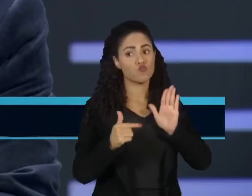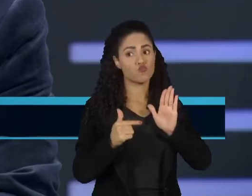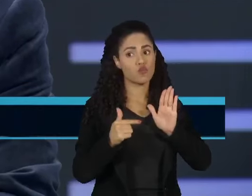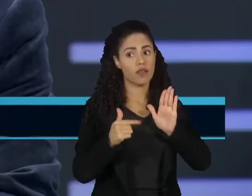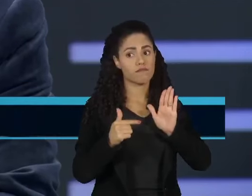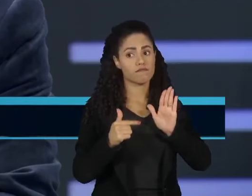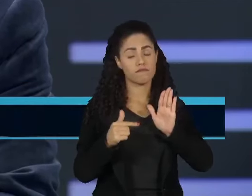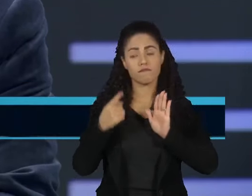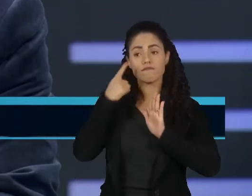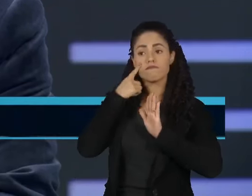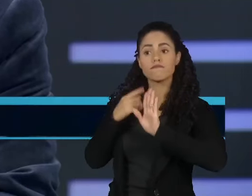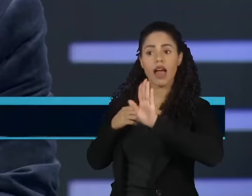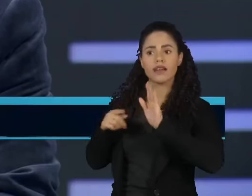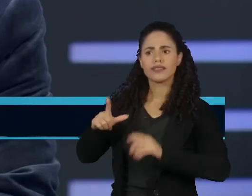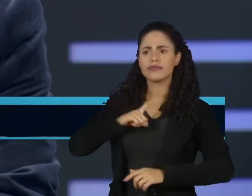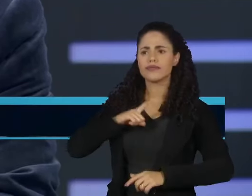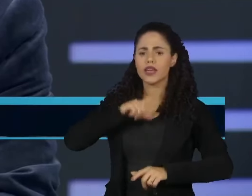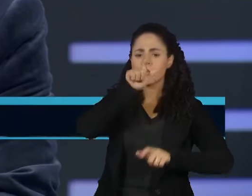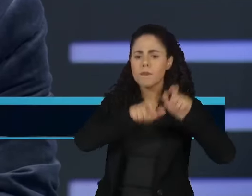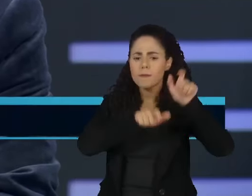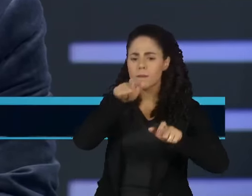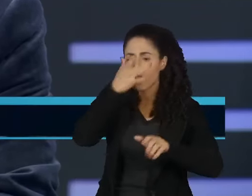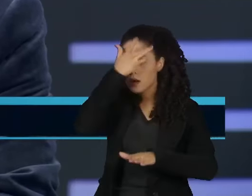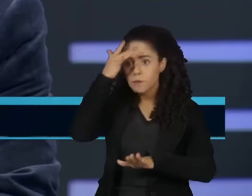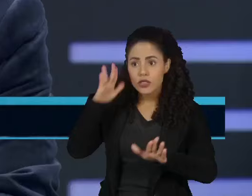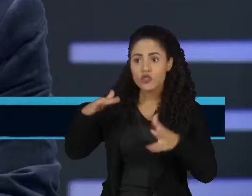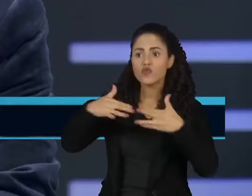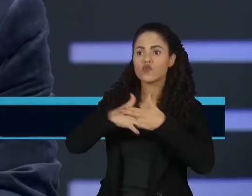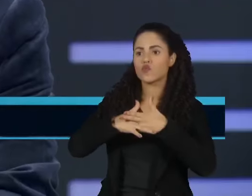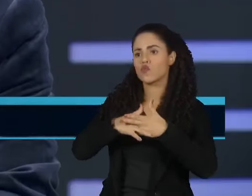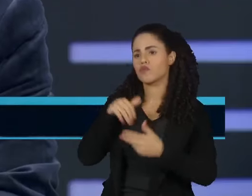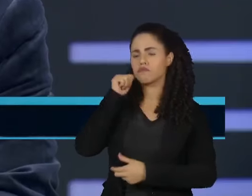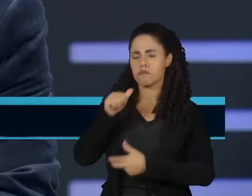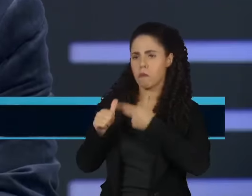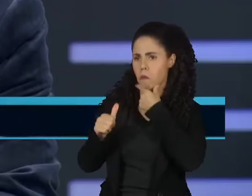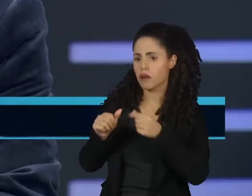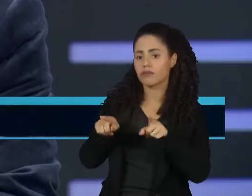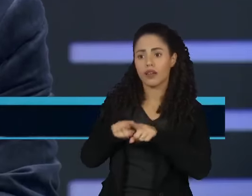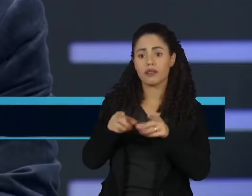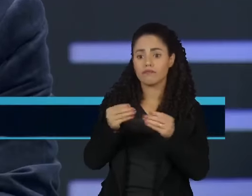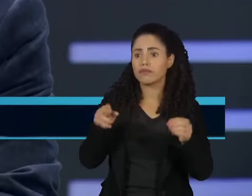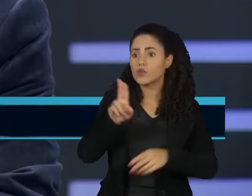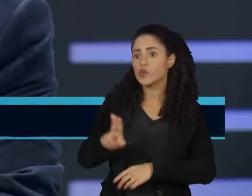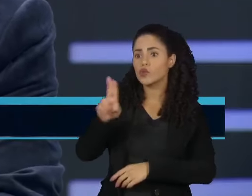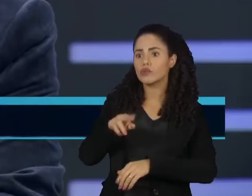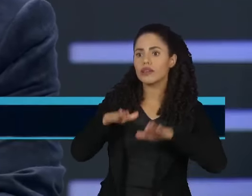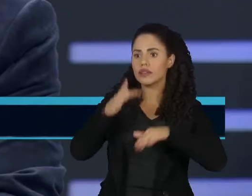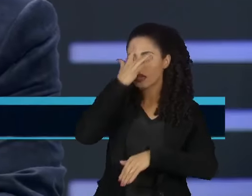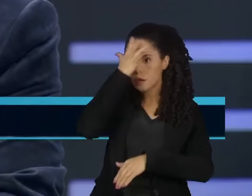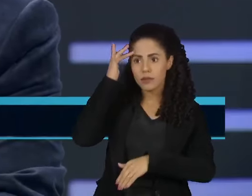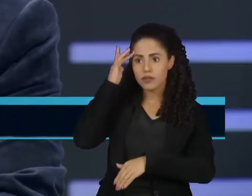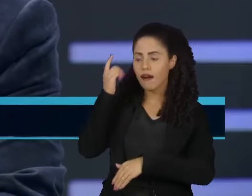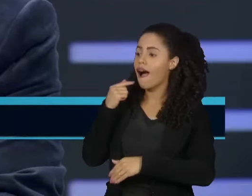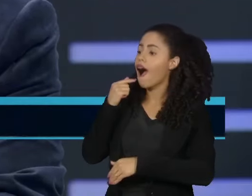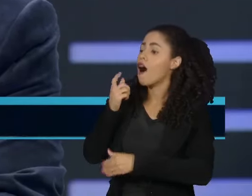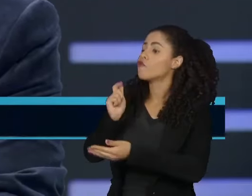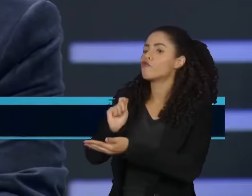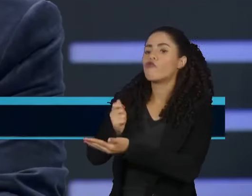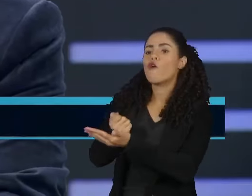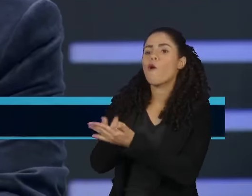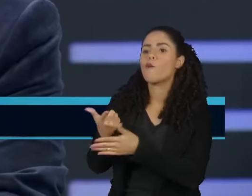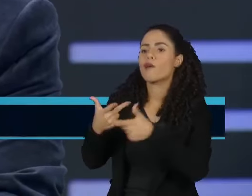há um exército de brasileiros e brasileiras já endividados. Terceiro, muita gente já deixa de aplicar na comida para aplicar